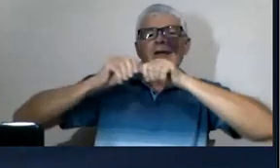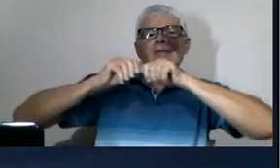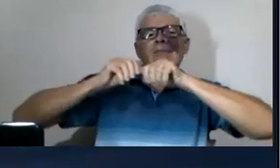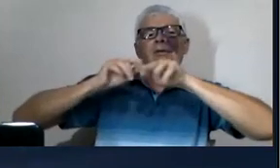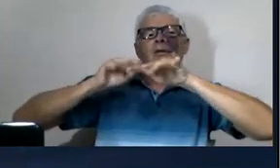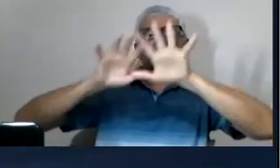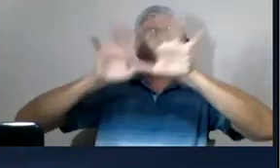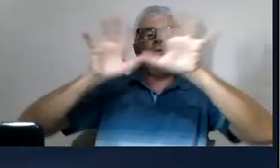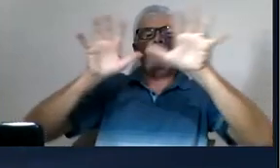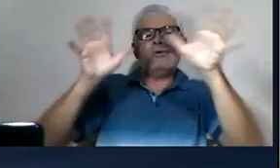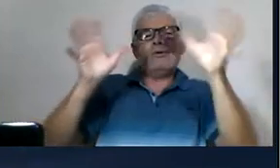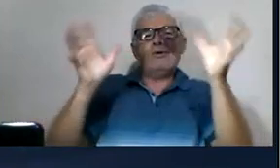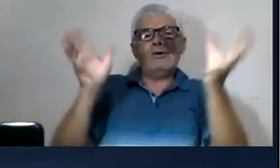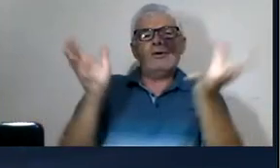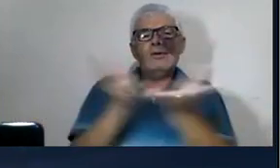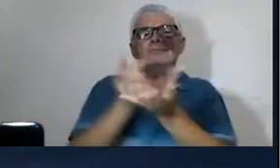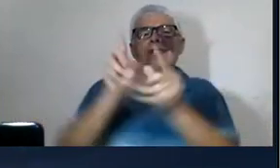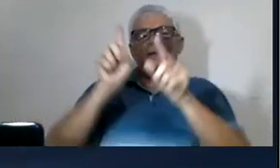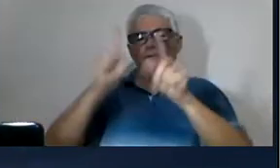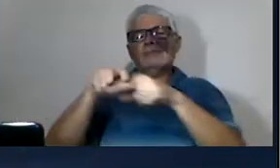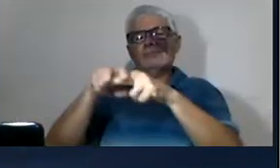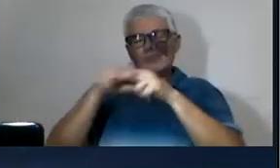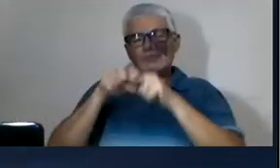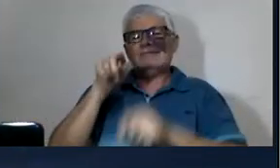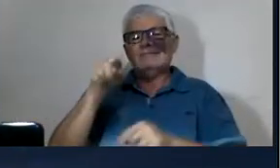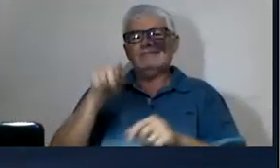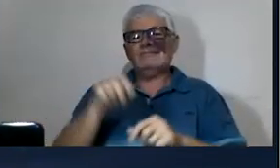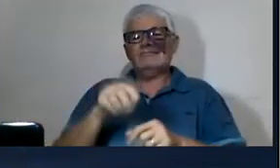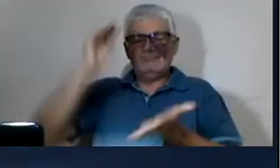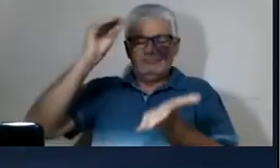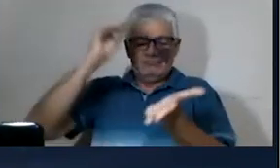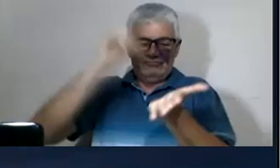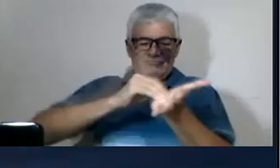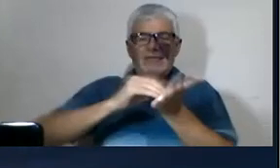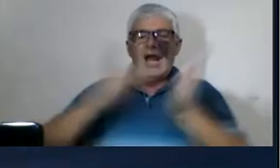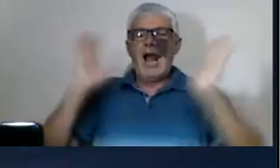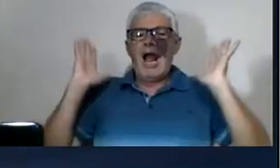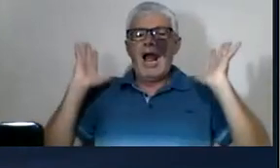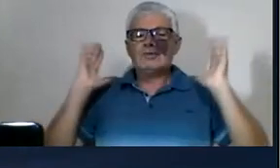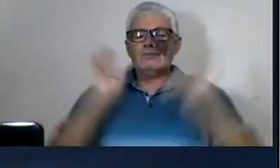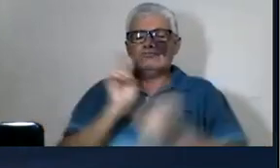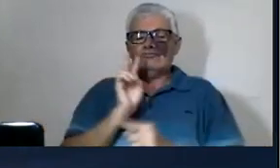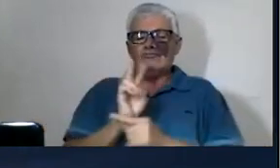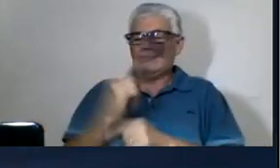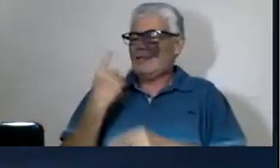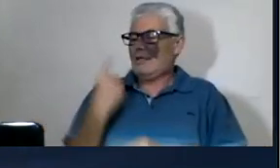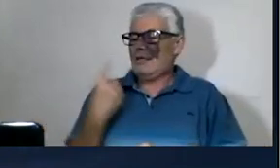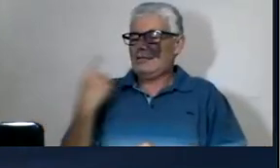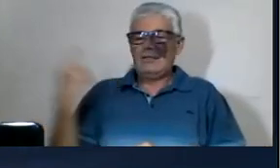Então, acho que ele tinha uns 40 e poucos anos, porque acho que não era muito mais velho que o meu filho. Meu filho tem